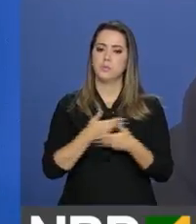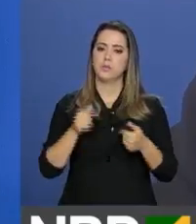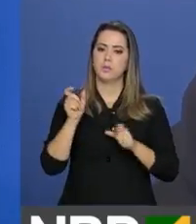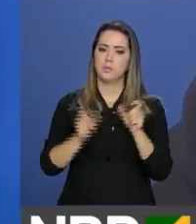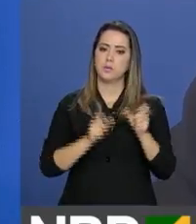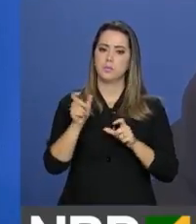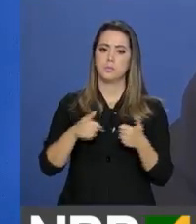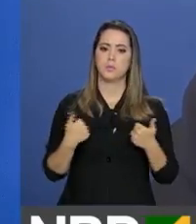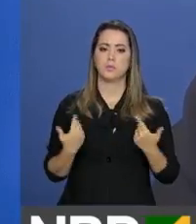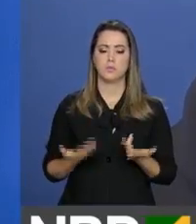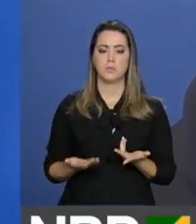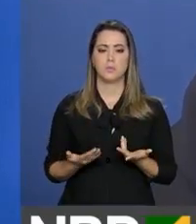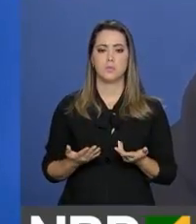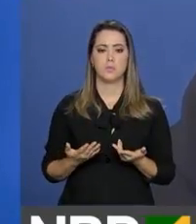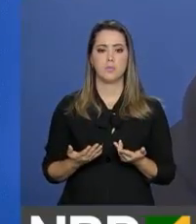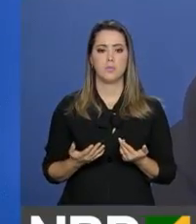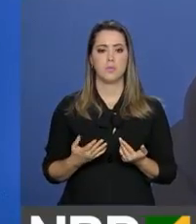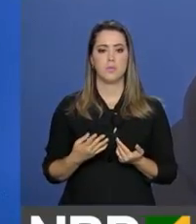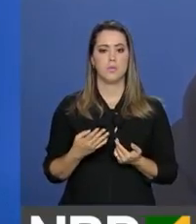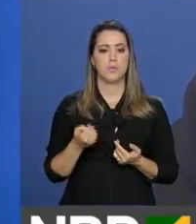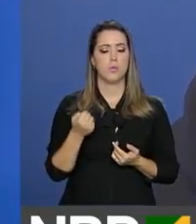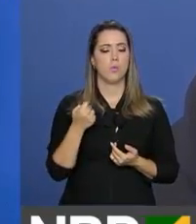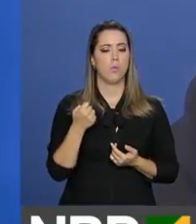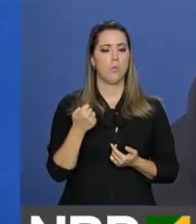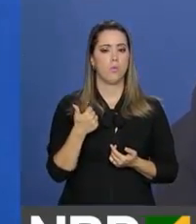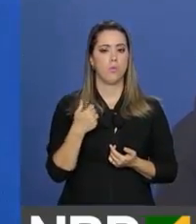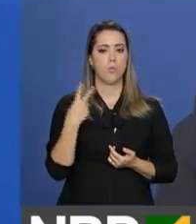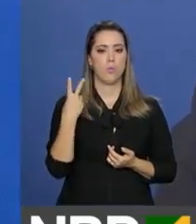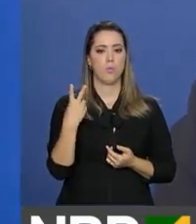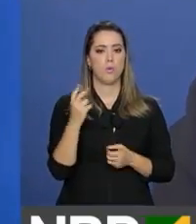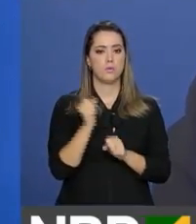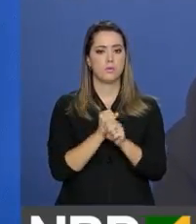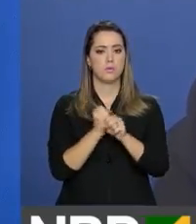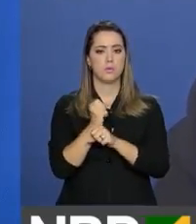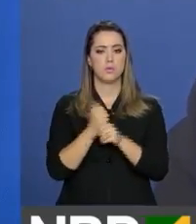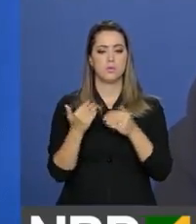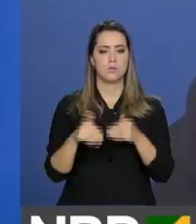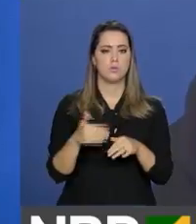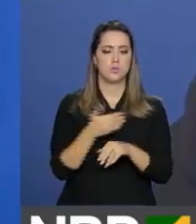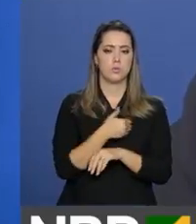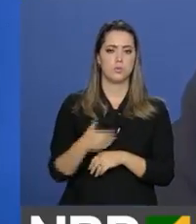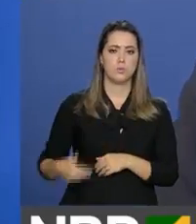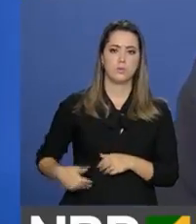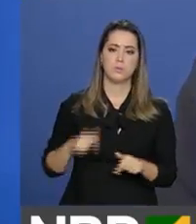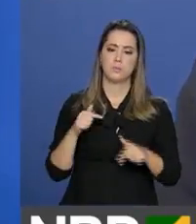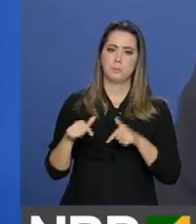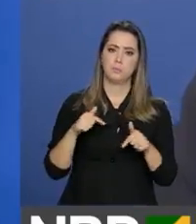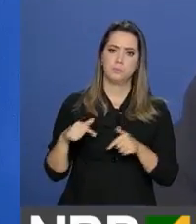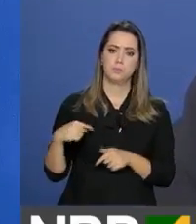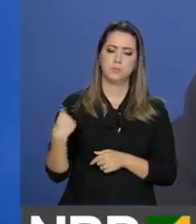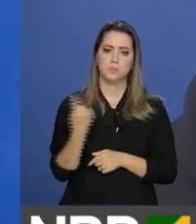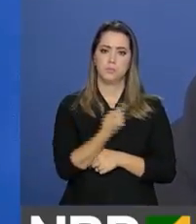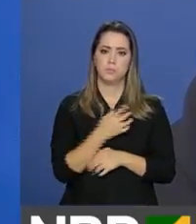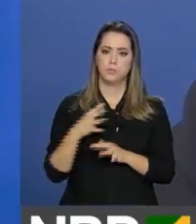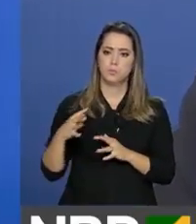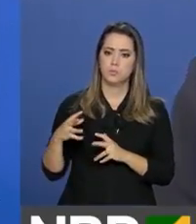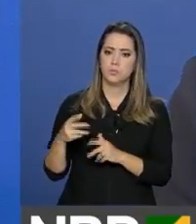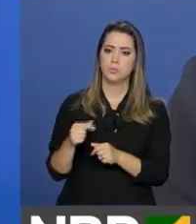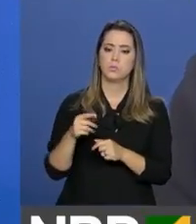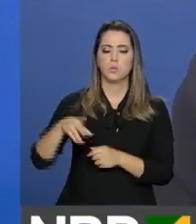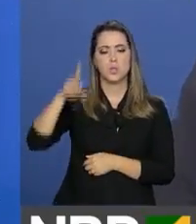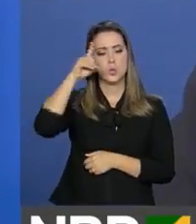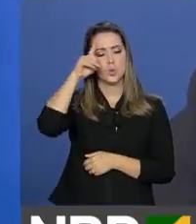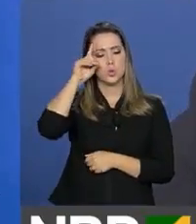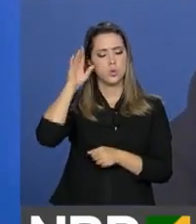da população. Nestes quase 2 anos à frente do governo, trabalhamos todos dia e